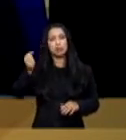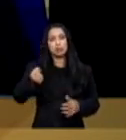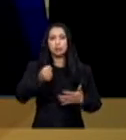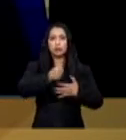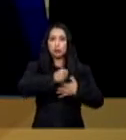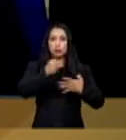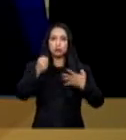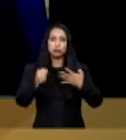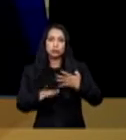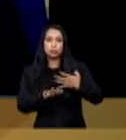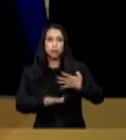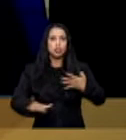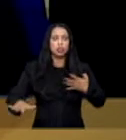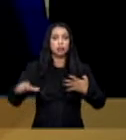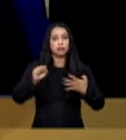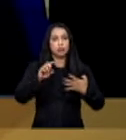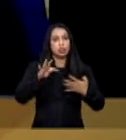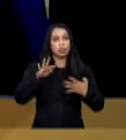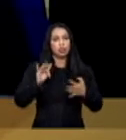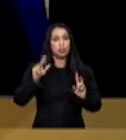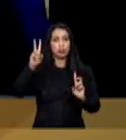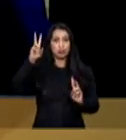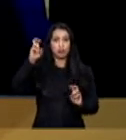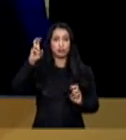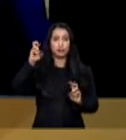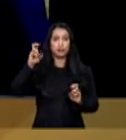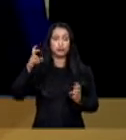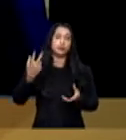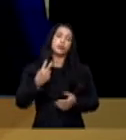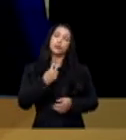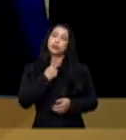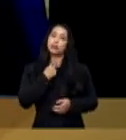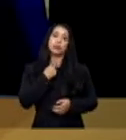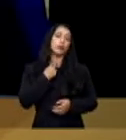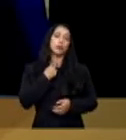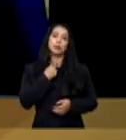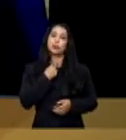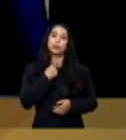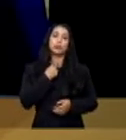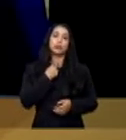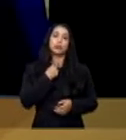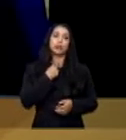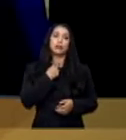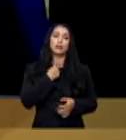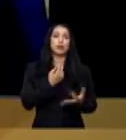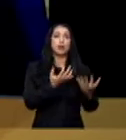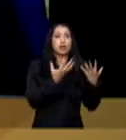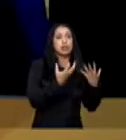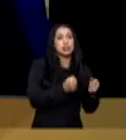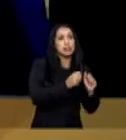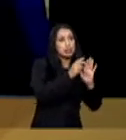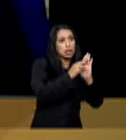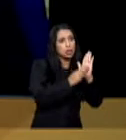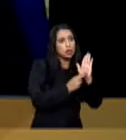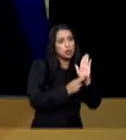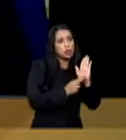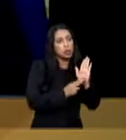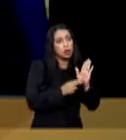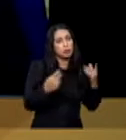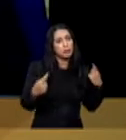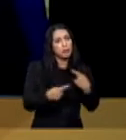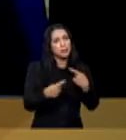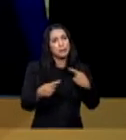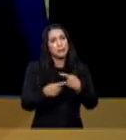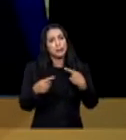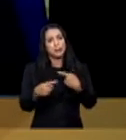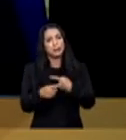Federal, que há muito assevera, abro aspas, não ser possível mesclar partes favoráveis de normas contrapostas no tempo